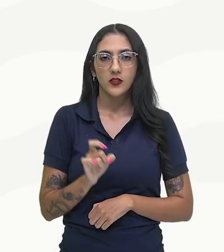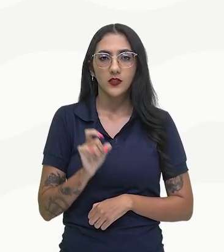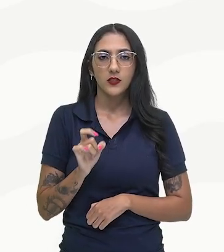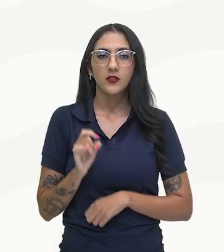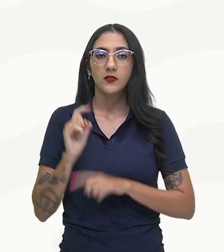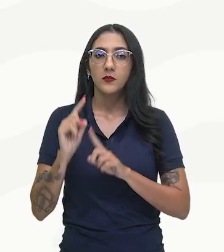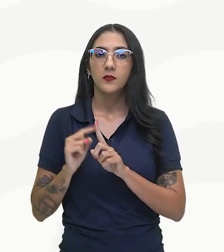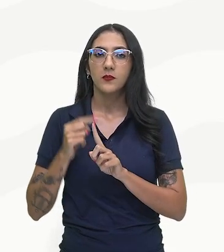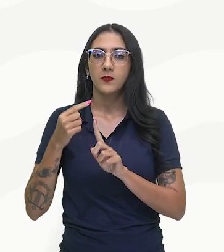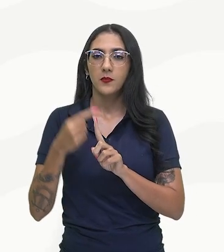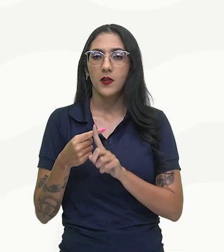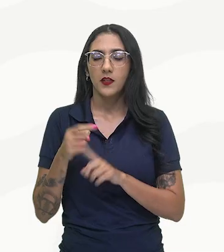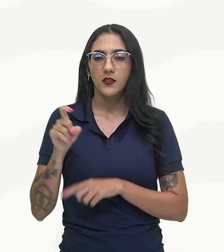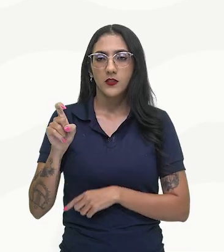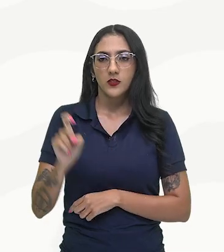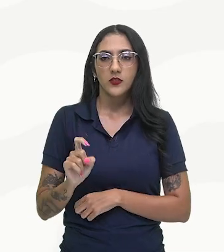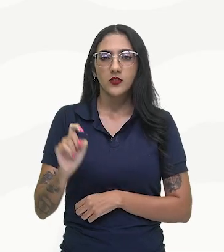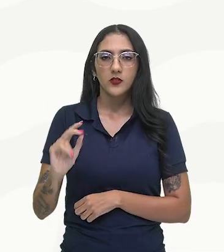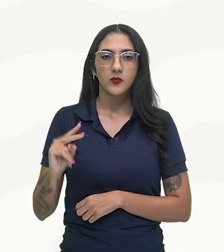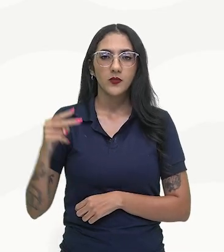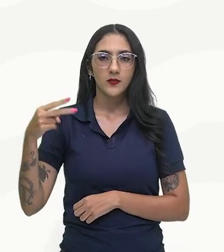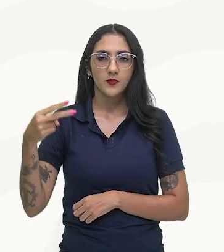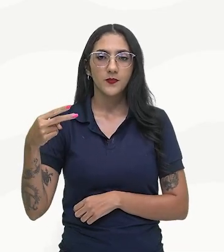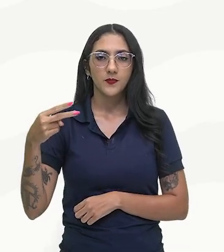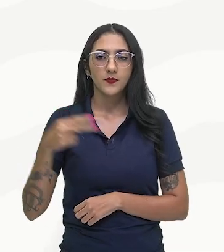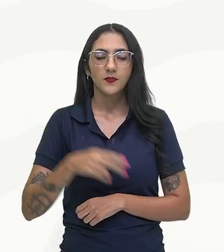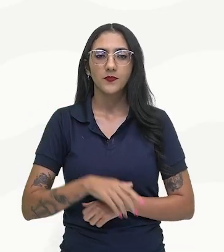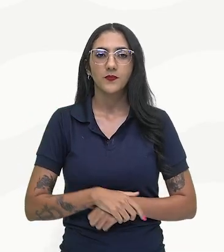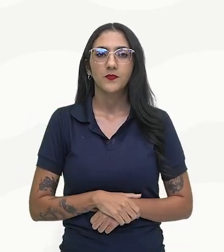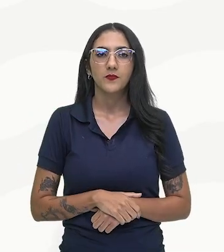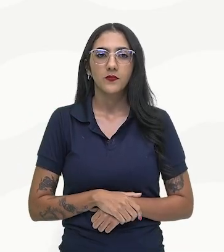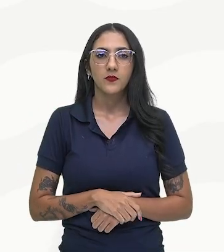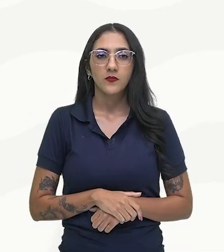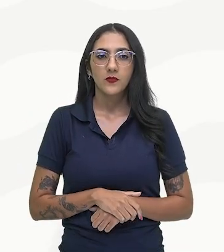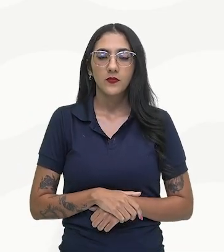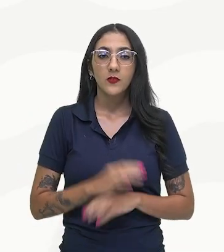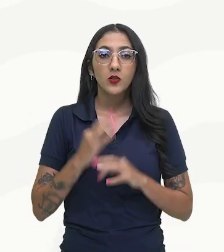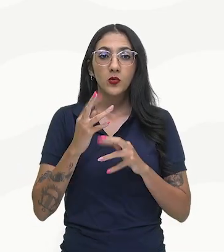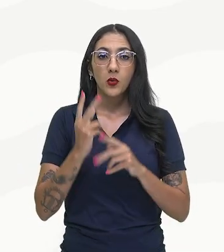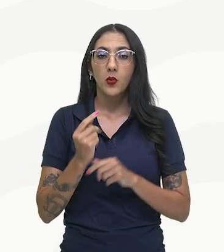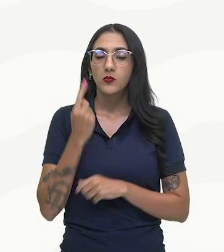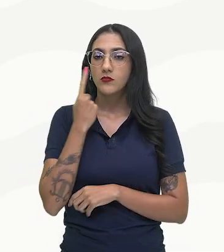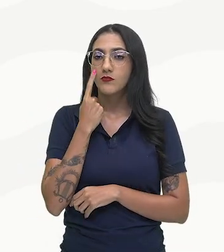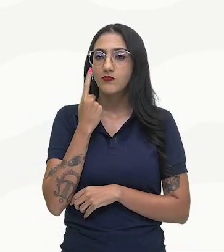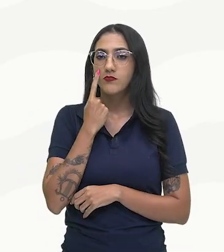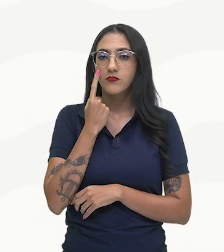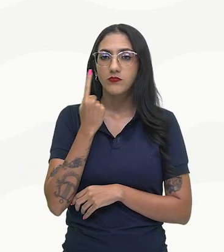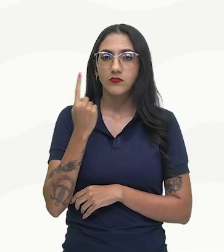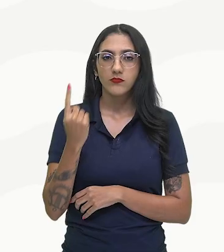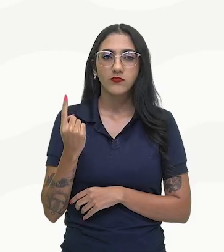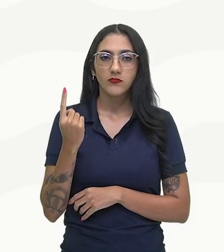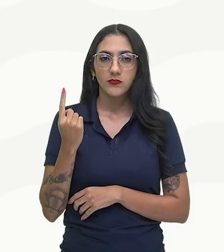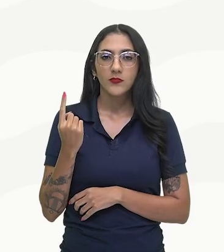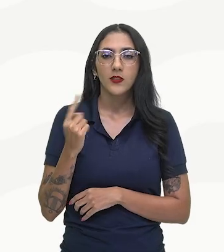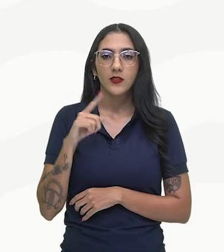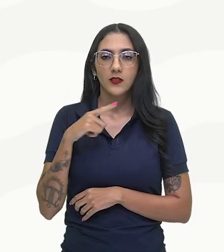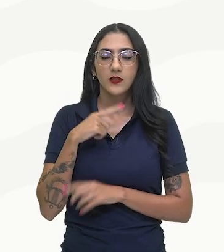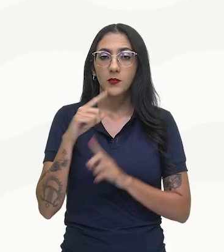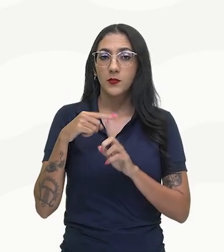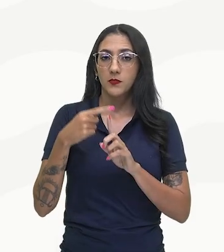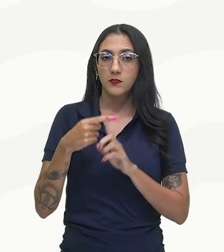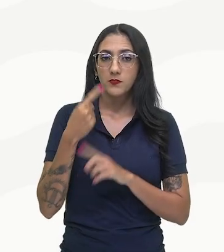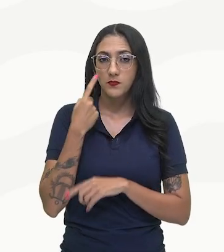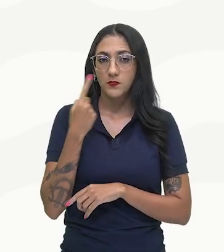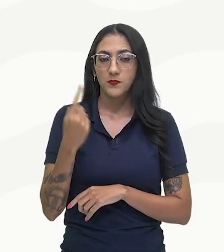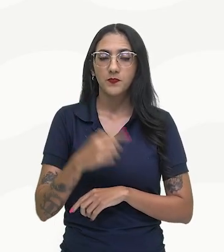10x. E x vezes x, x ao quadrado, todos somando, né, já que todos os valores são positivos. A